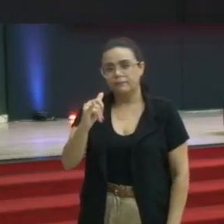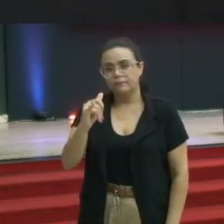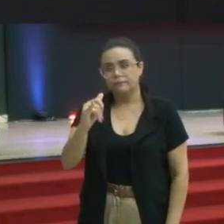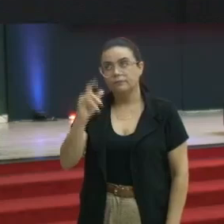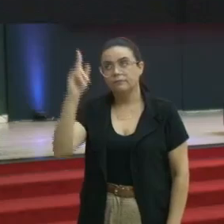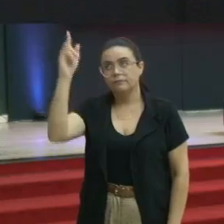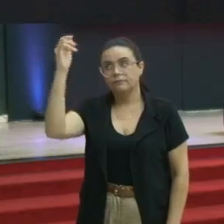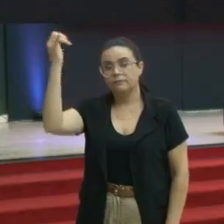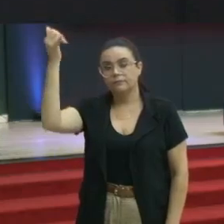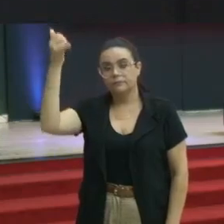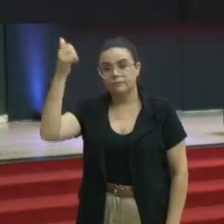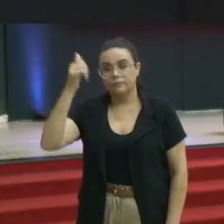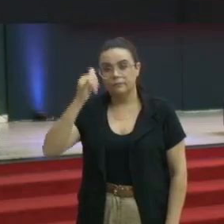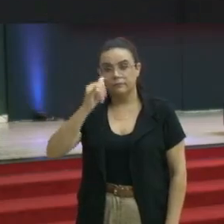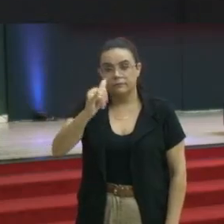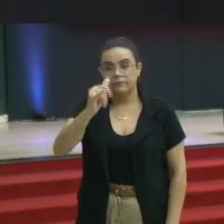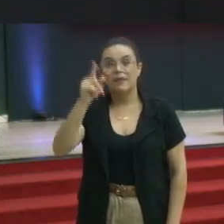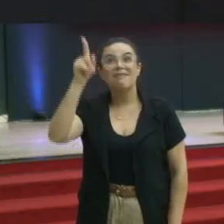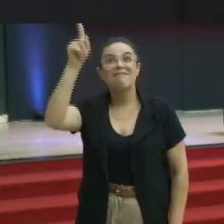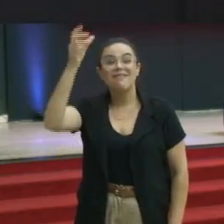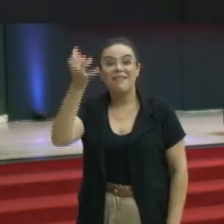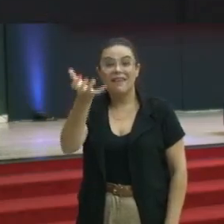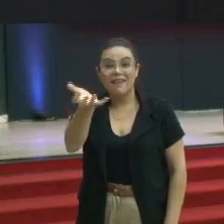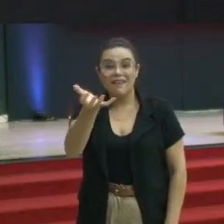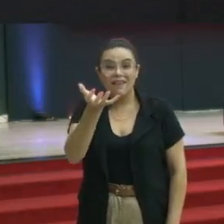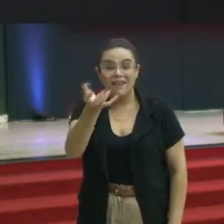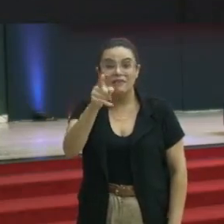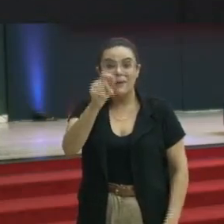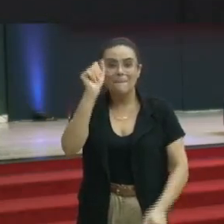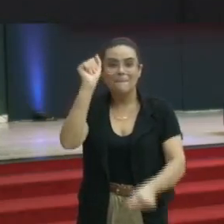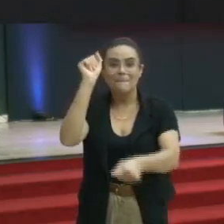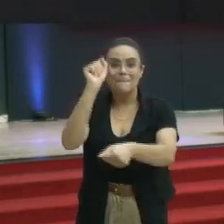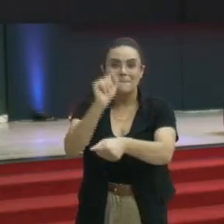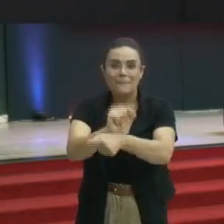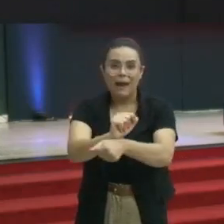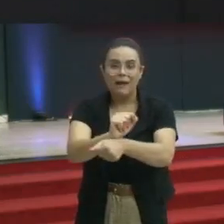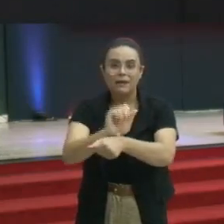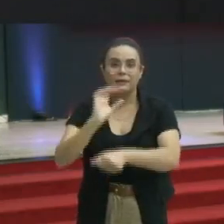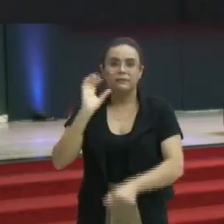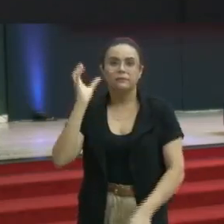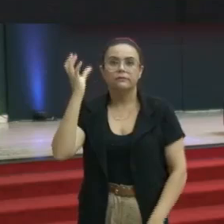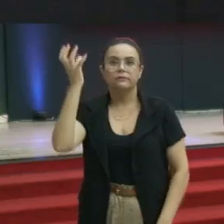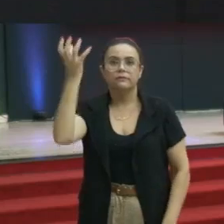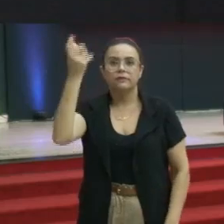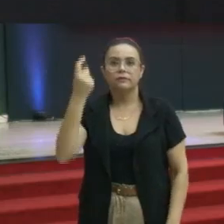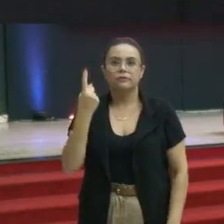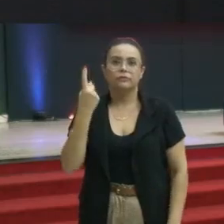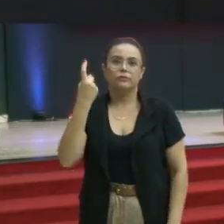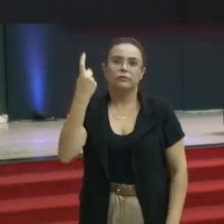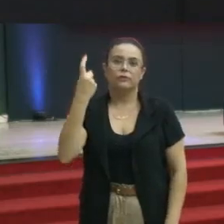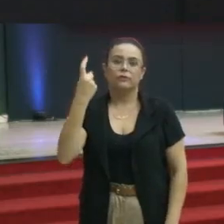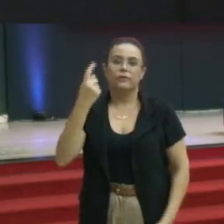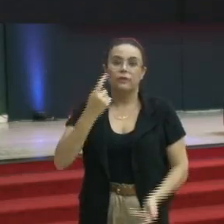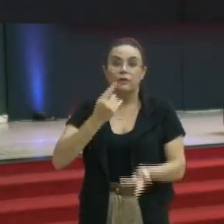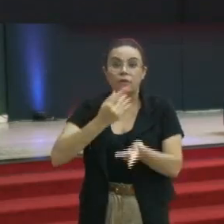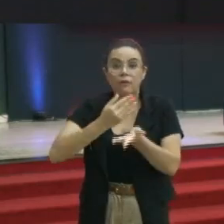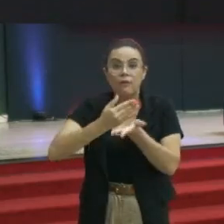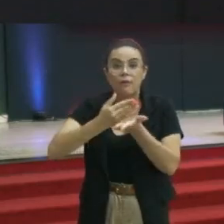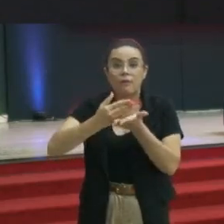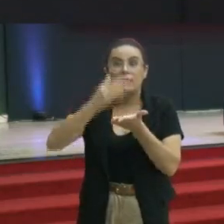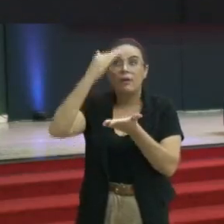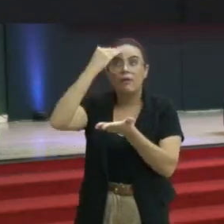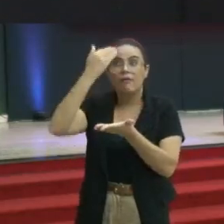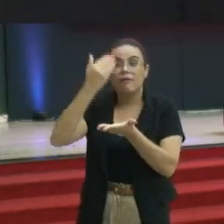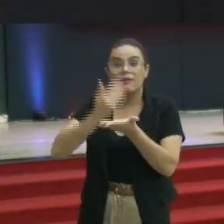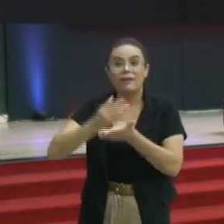Deus quer que você pare de tentar e comece a confiar.